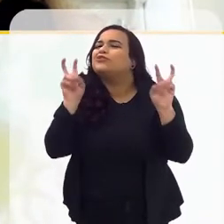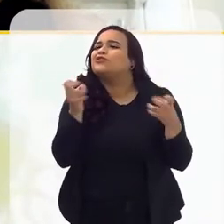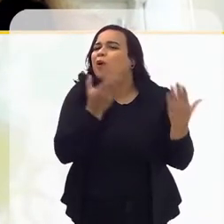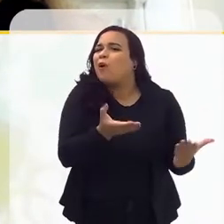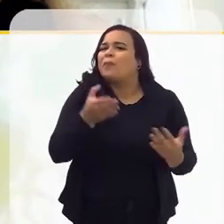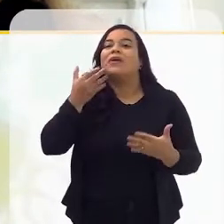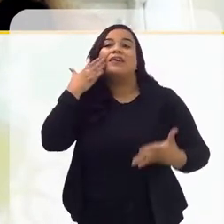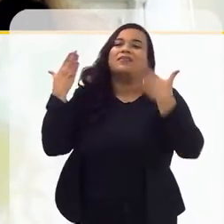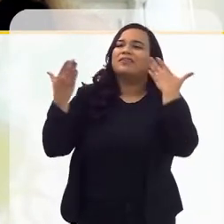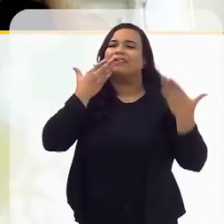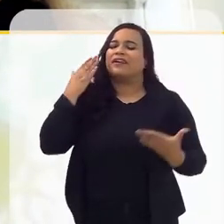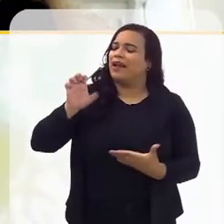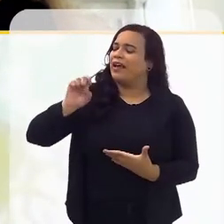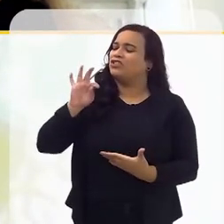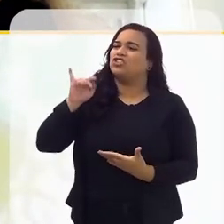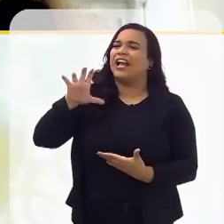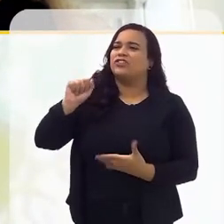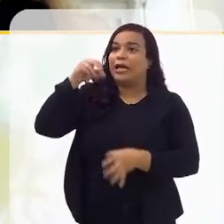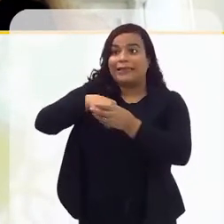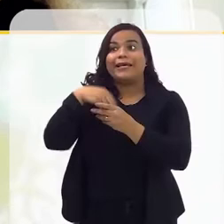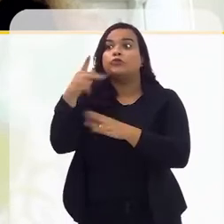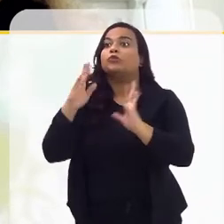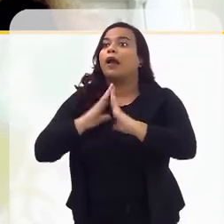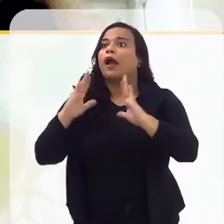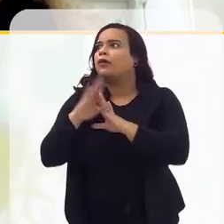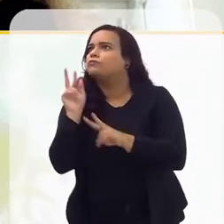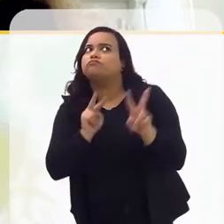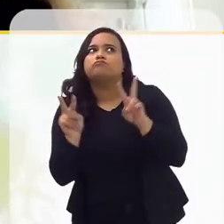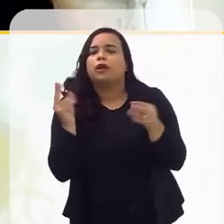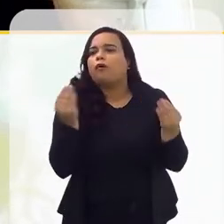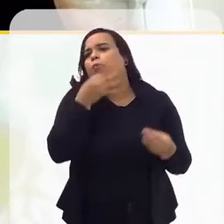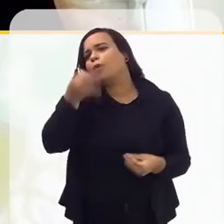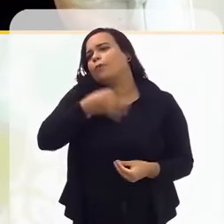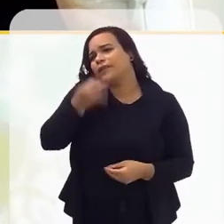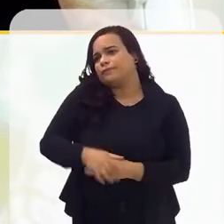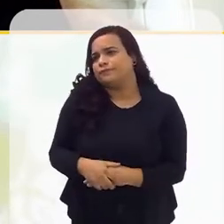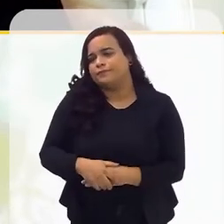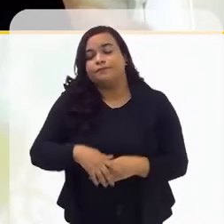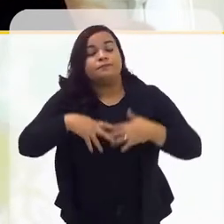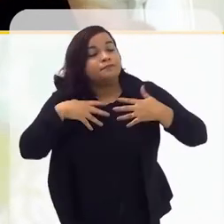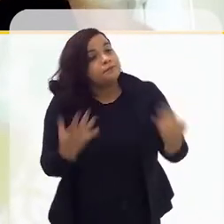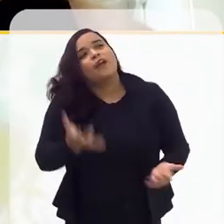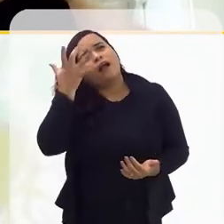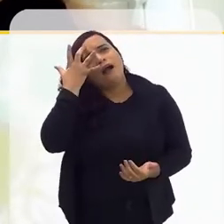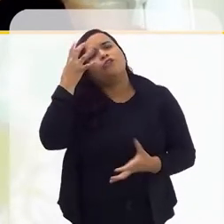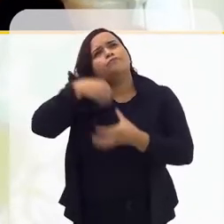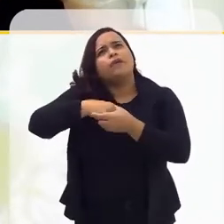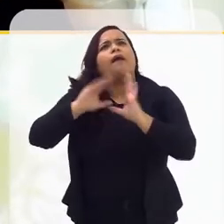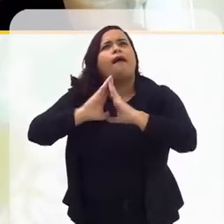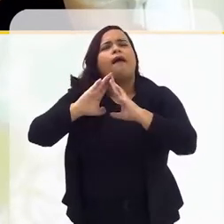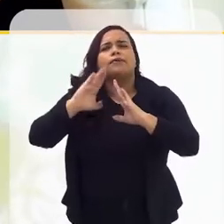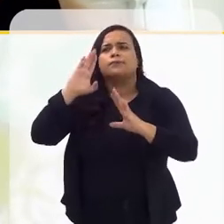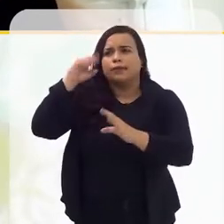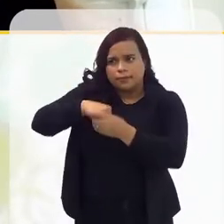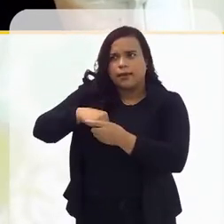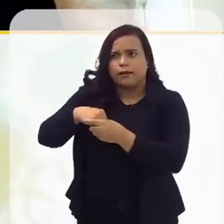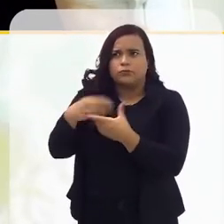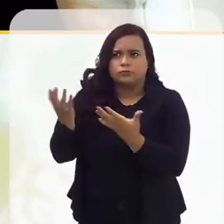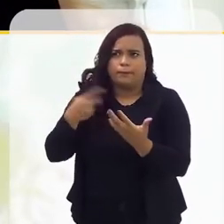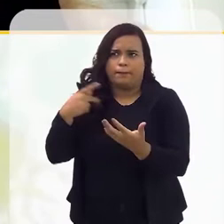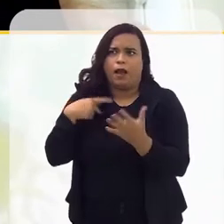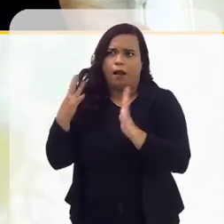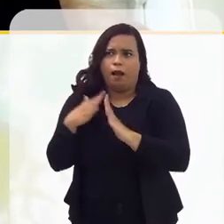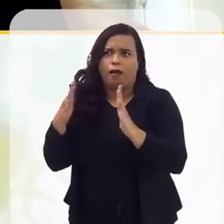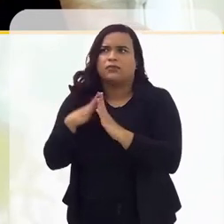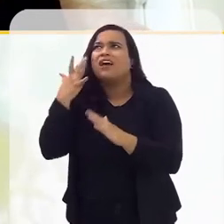em relação à estética dentro da sua casa, Ingrid? Olha, eu acho que dentro da minha casa nunca foi exatamente um